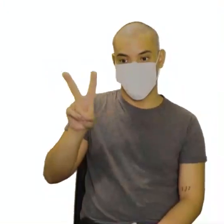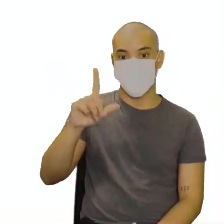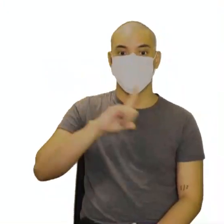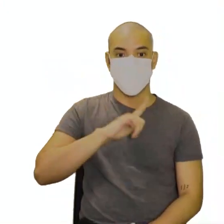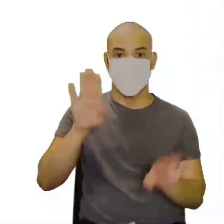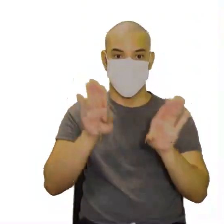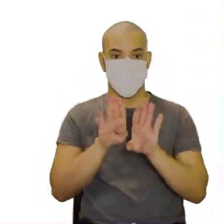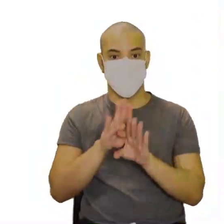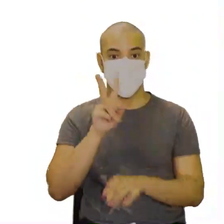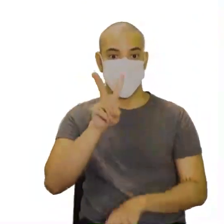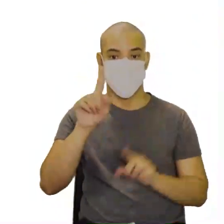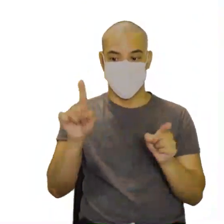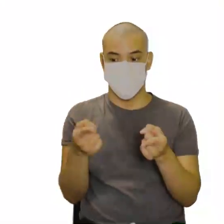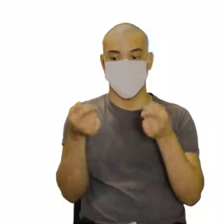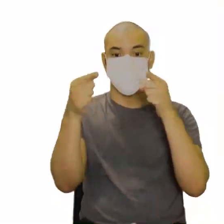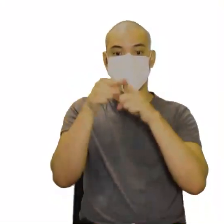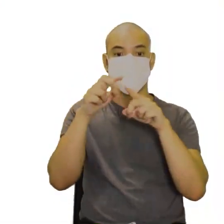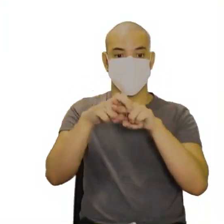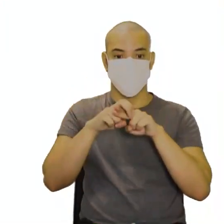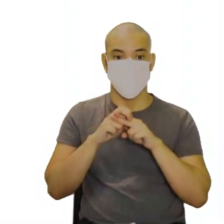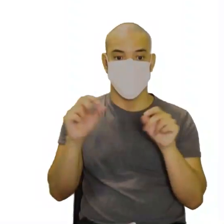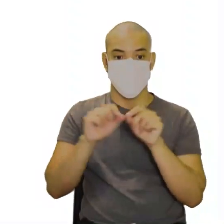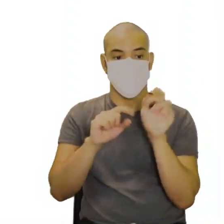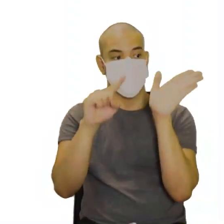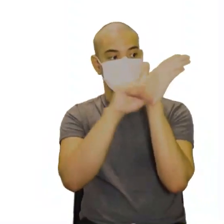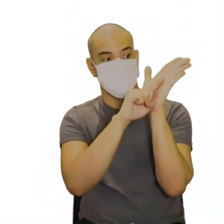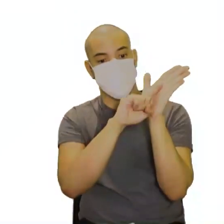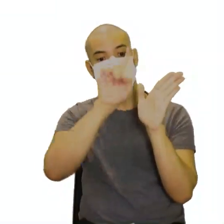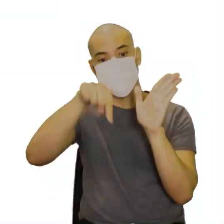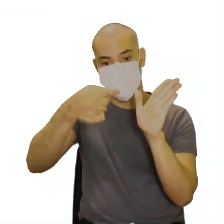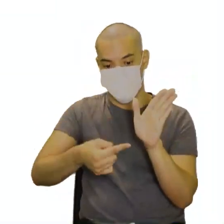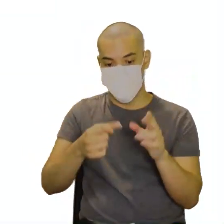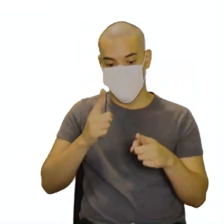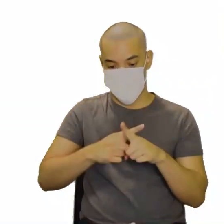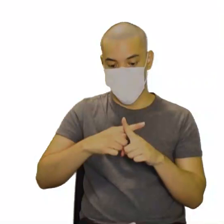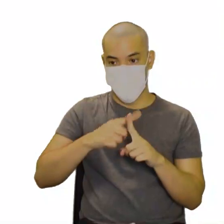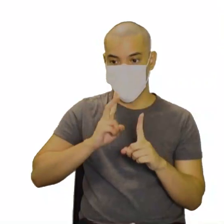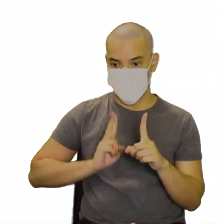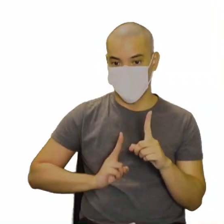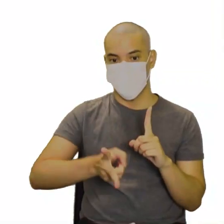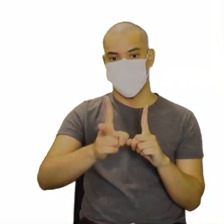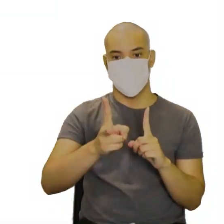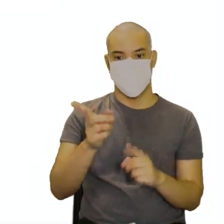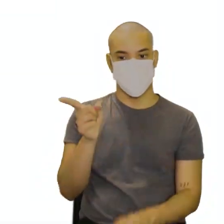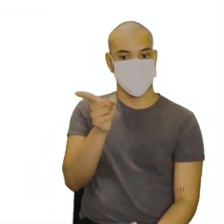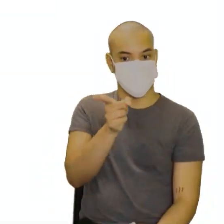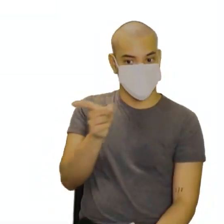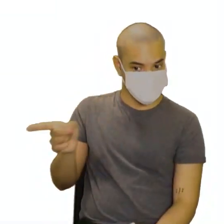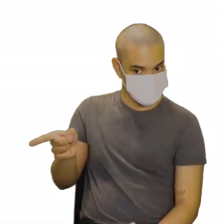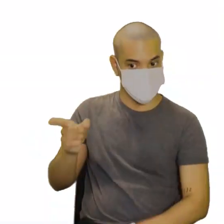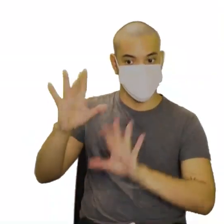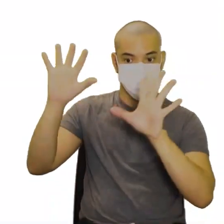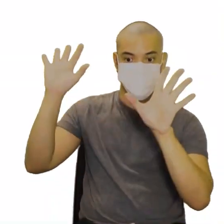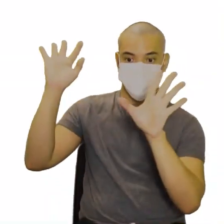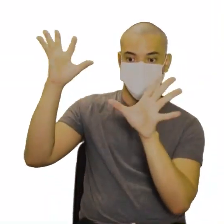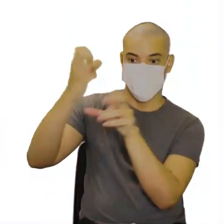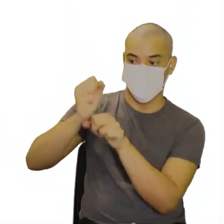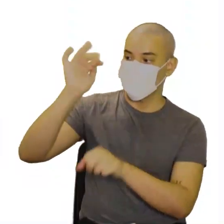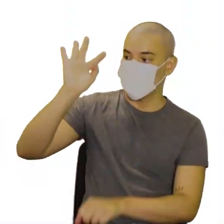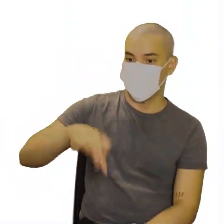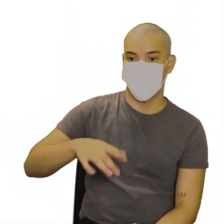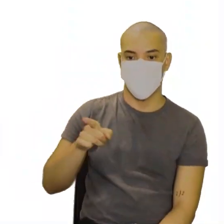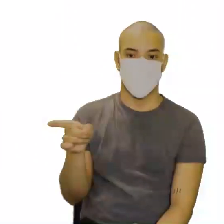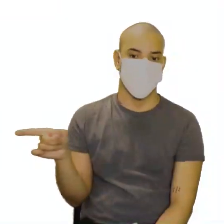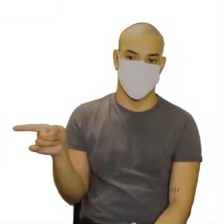a gente teve que fazer a subtração e aqui continua a nossa soma em série. Entendido isso? Essa é a diferença das